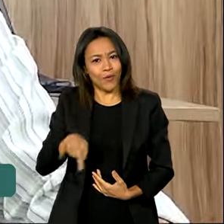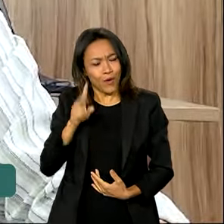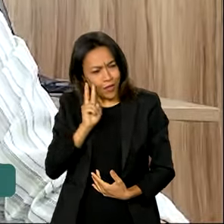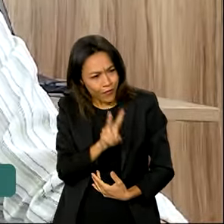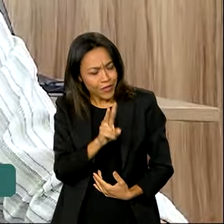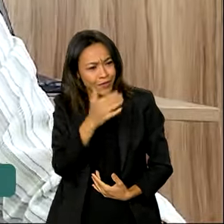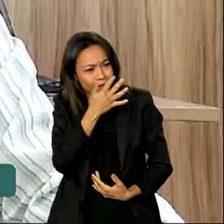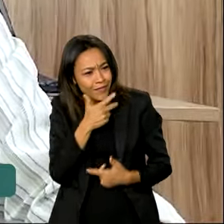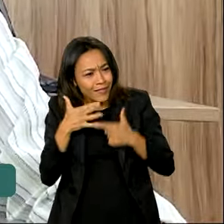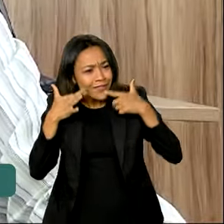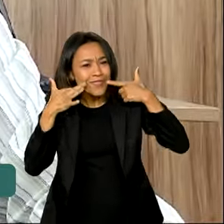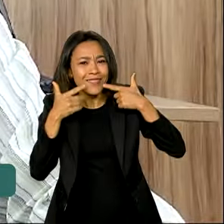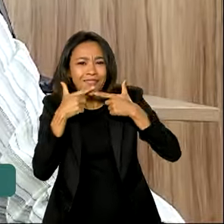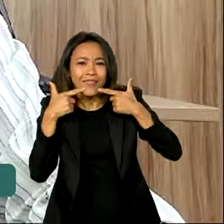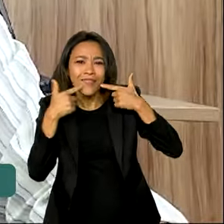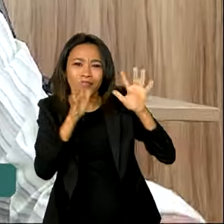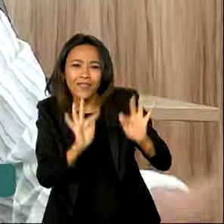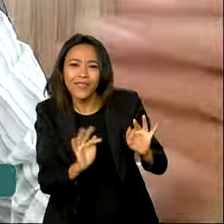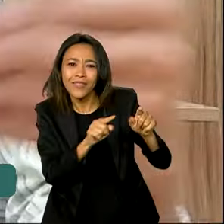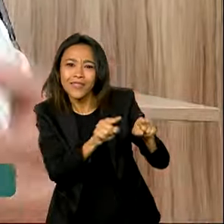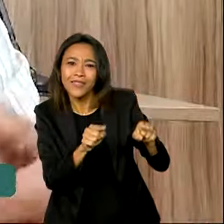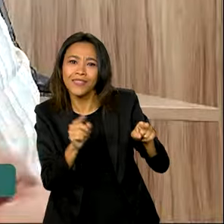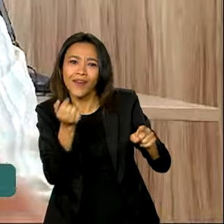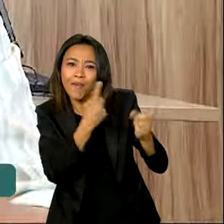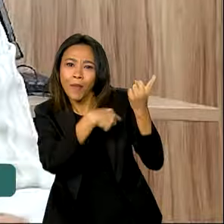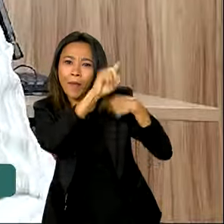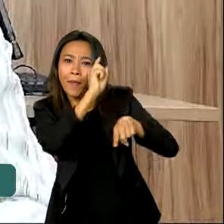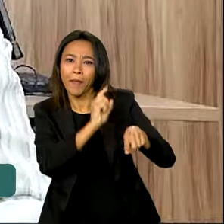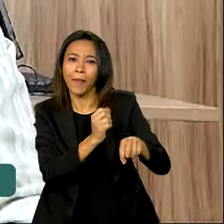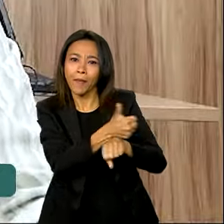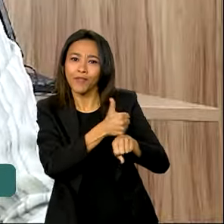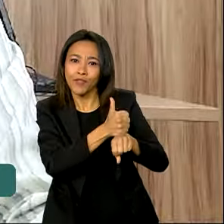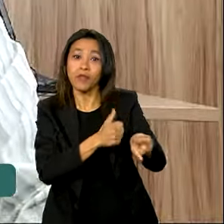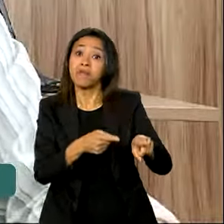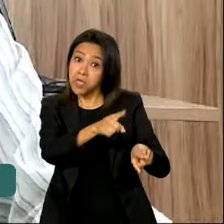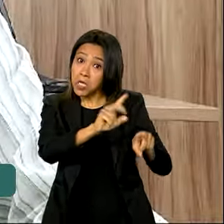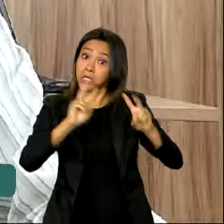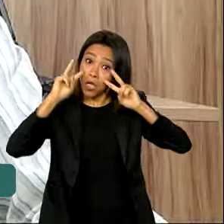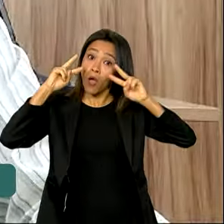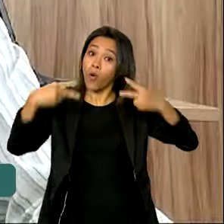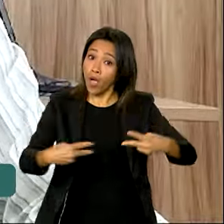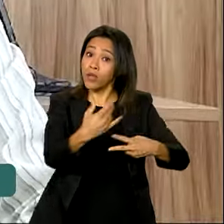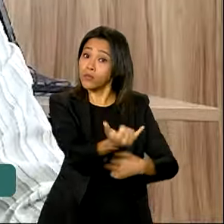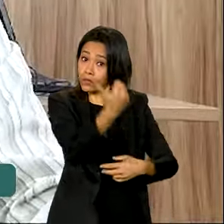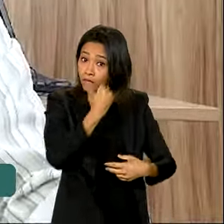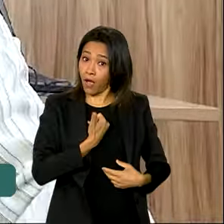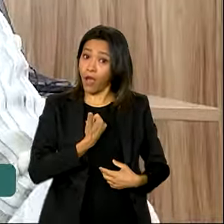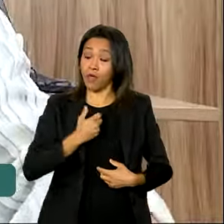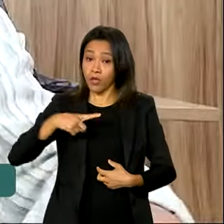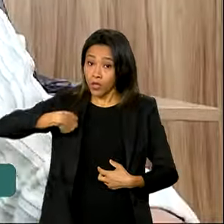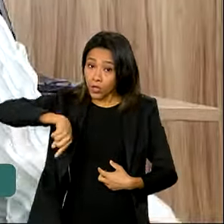felizes, realizados, e eles me dizerem que reconhecem que a nossa contribuição